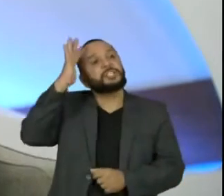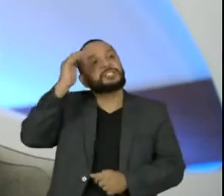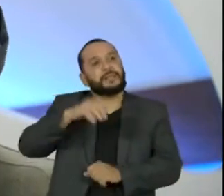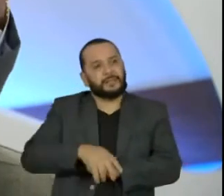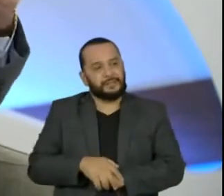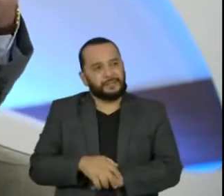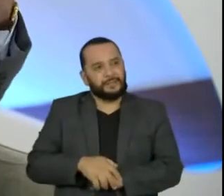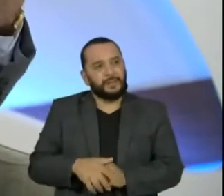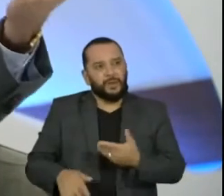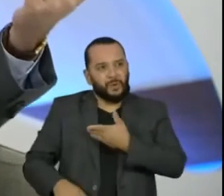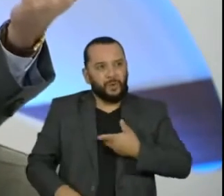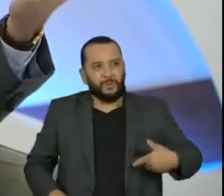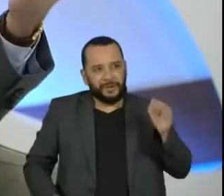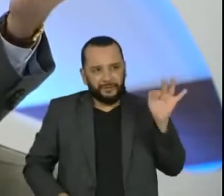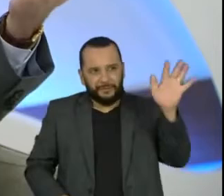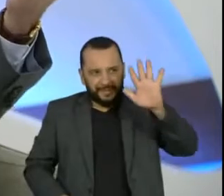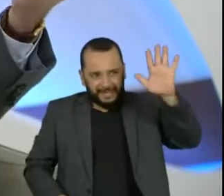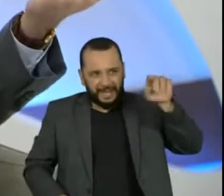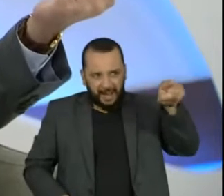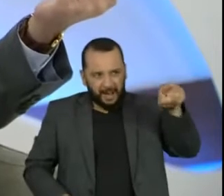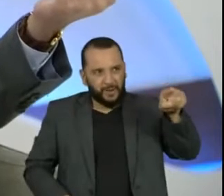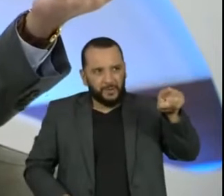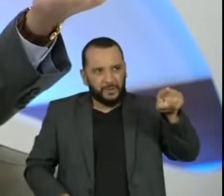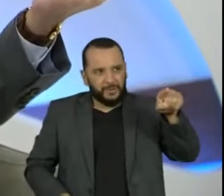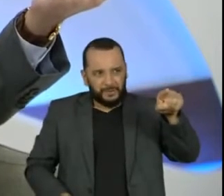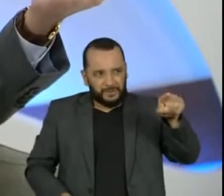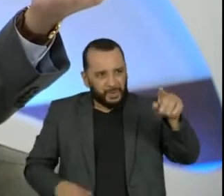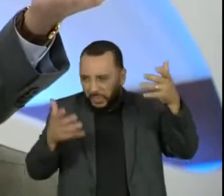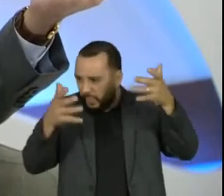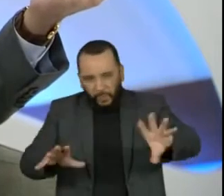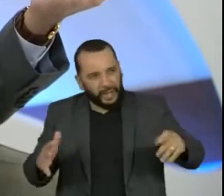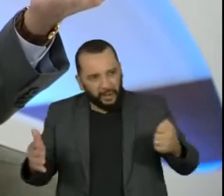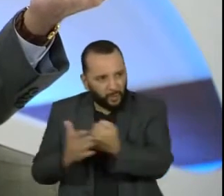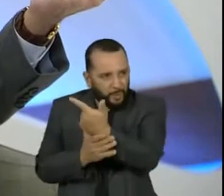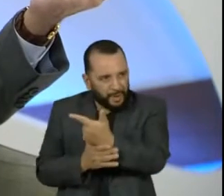Você acha que o governo federal vai ter peito de não comprar porque ela é chinesa?